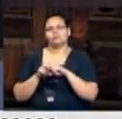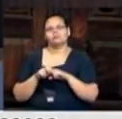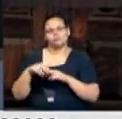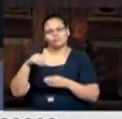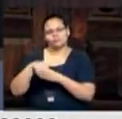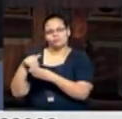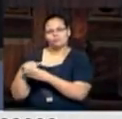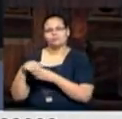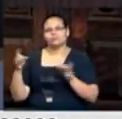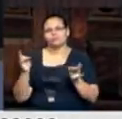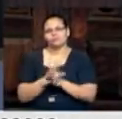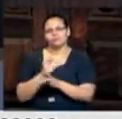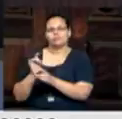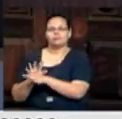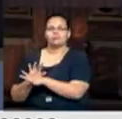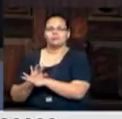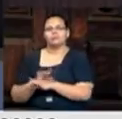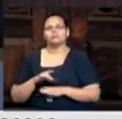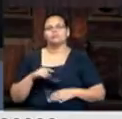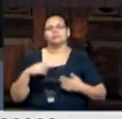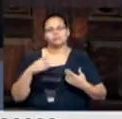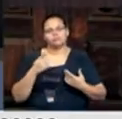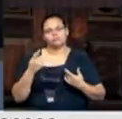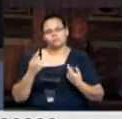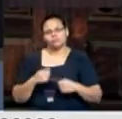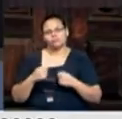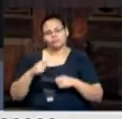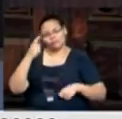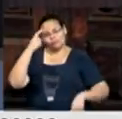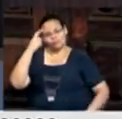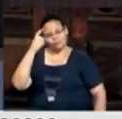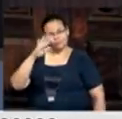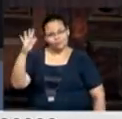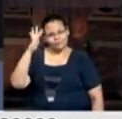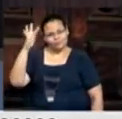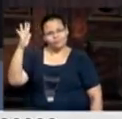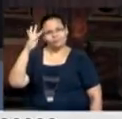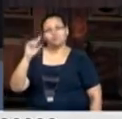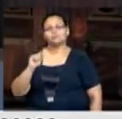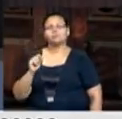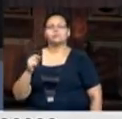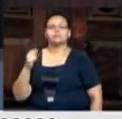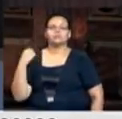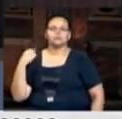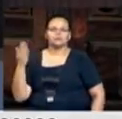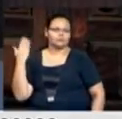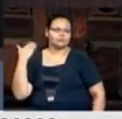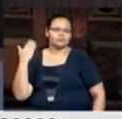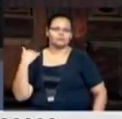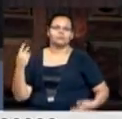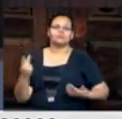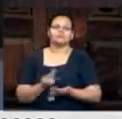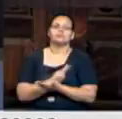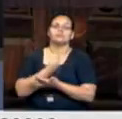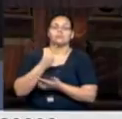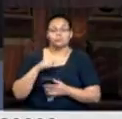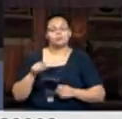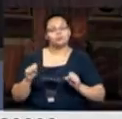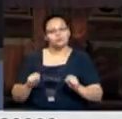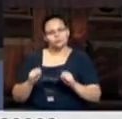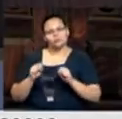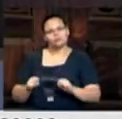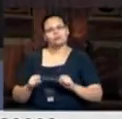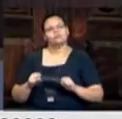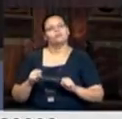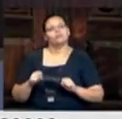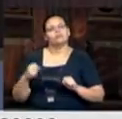eleições, é importante que a gente possa fazer uma reflexão ampla sobre o que passou e também que possamos encontrar as